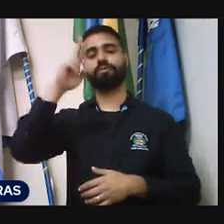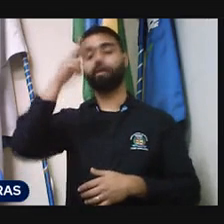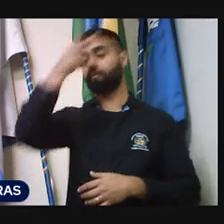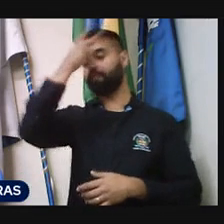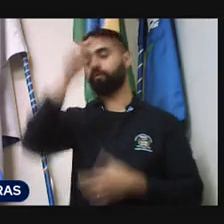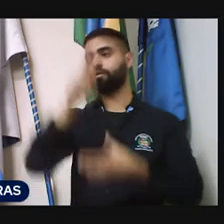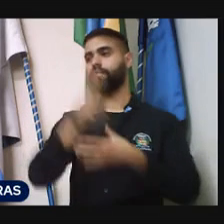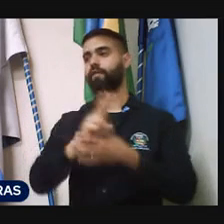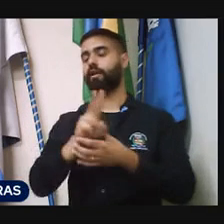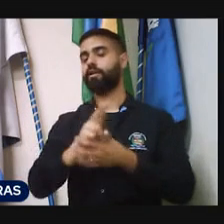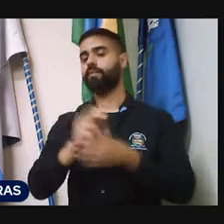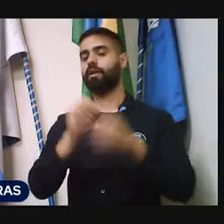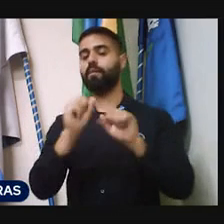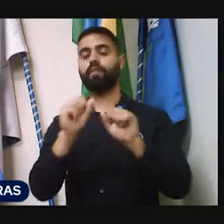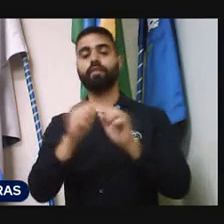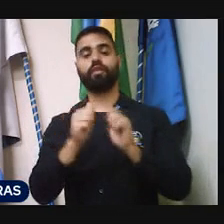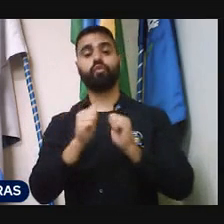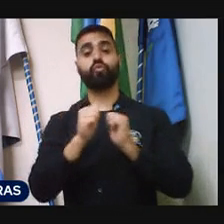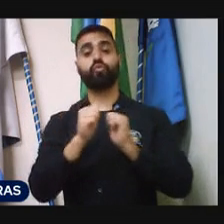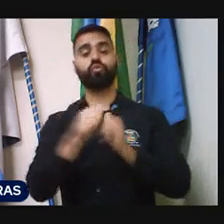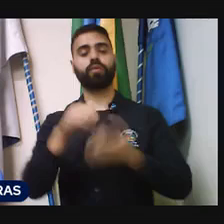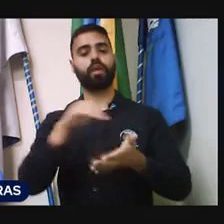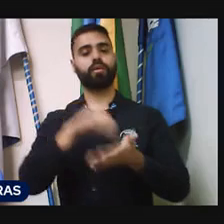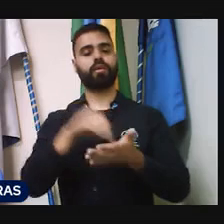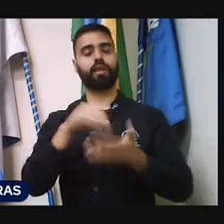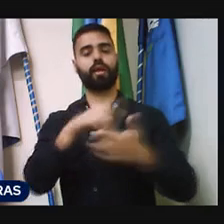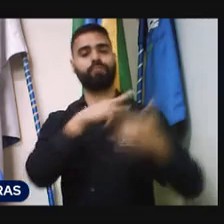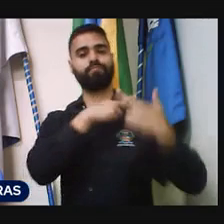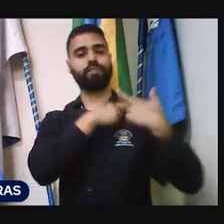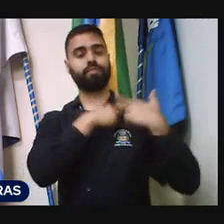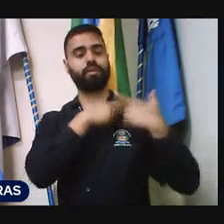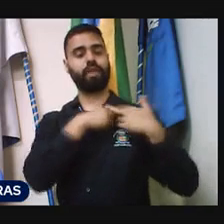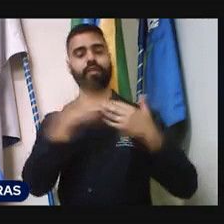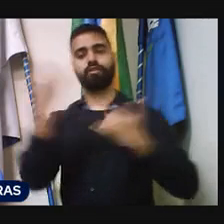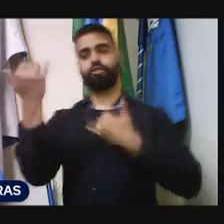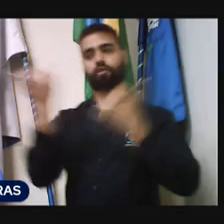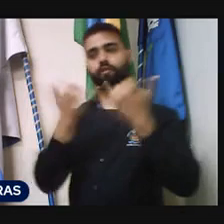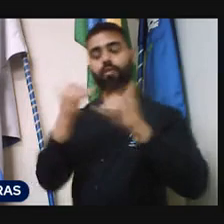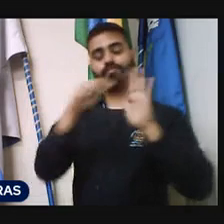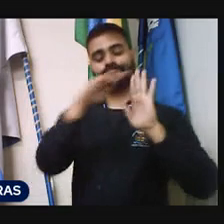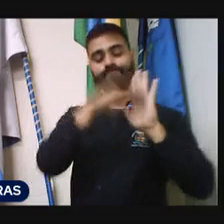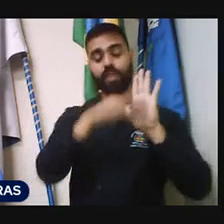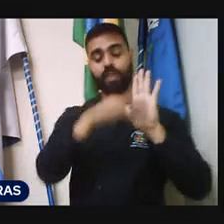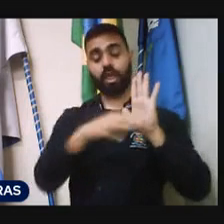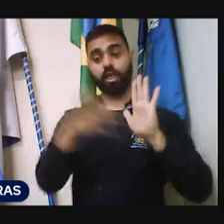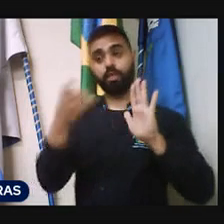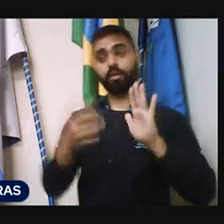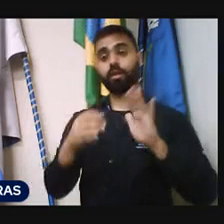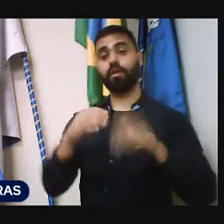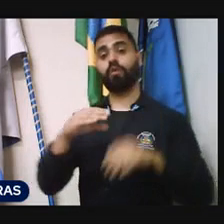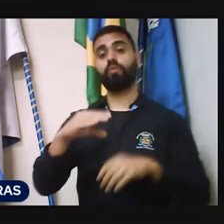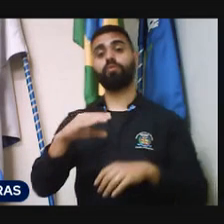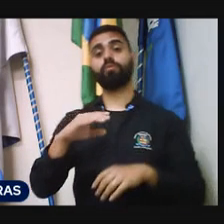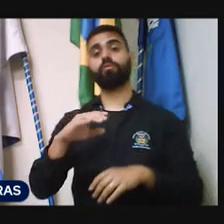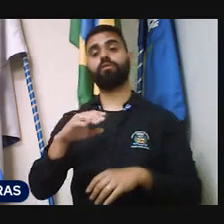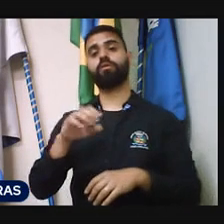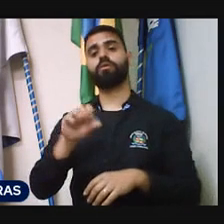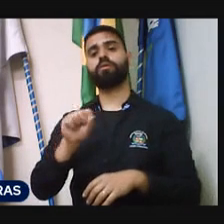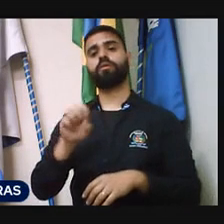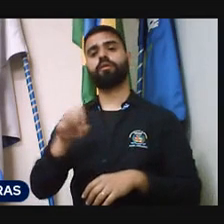Poder Executivo Municipal para que mesmo diabolismo da secretaria responsável as seguintes informações detalhadas referentes aos semáforos